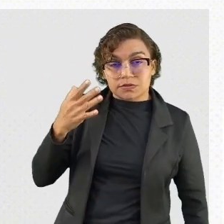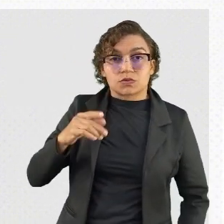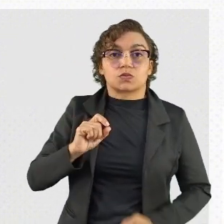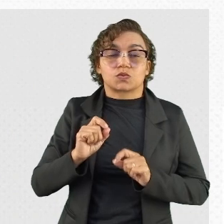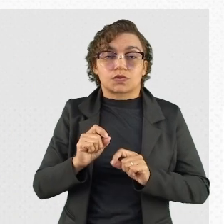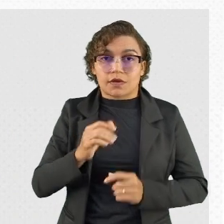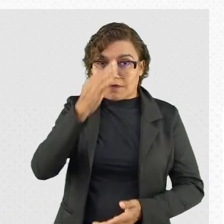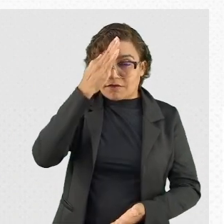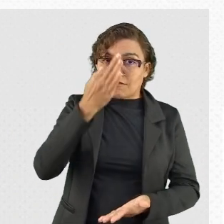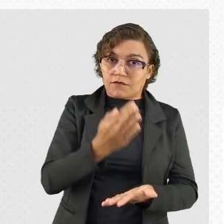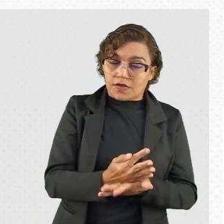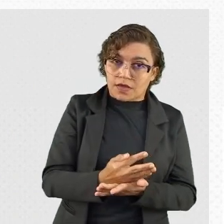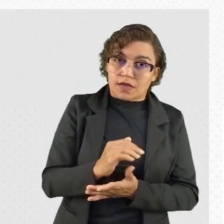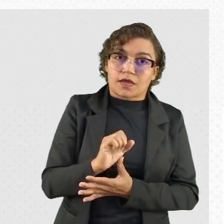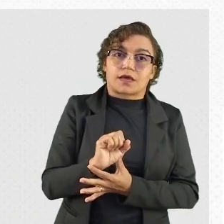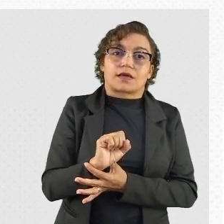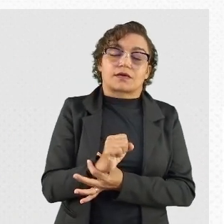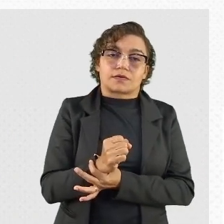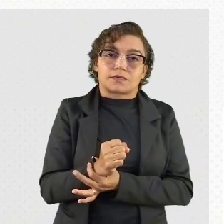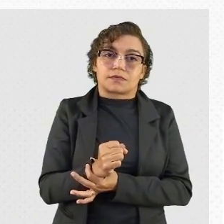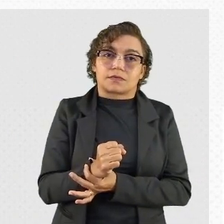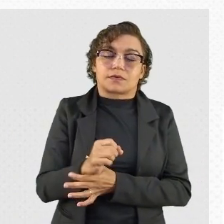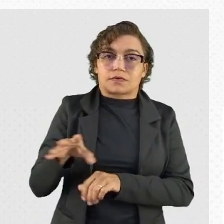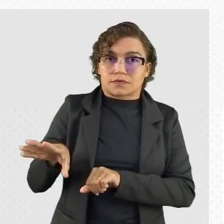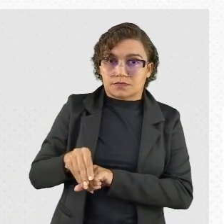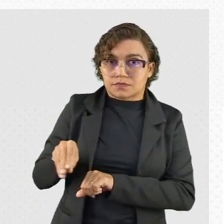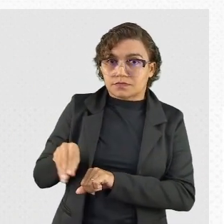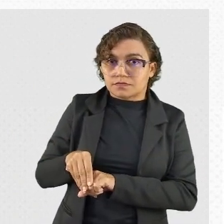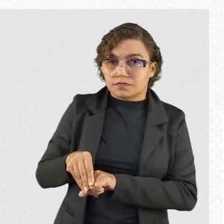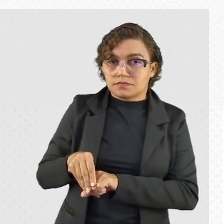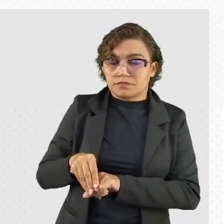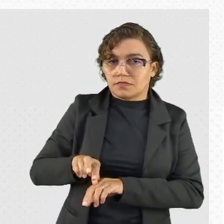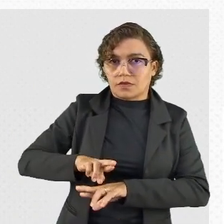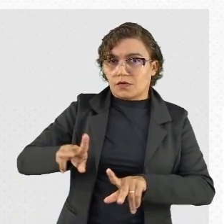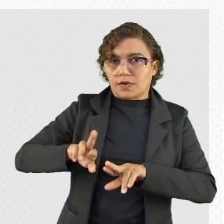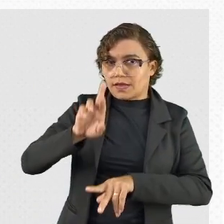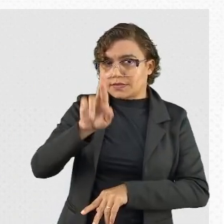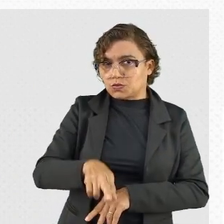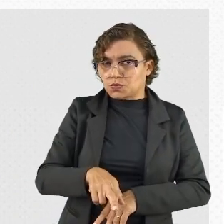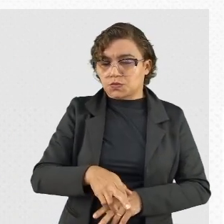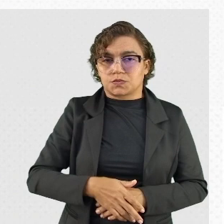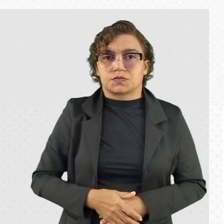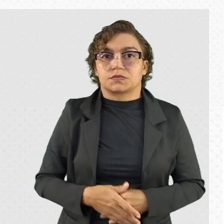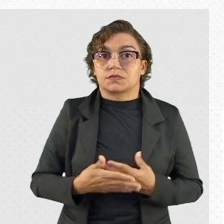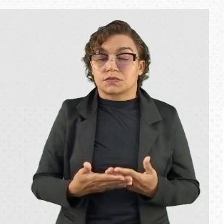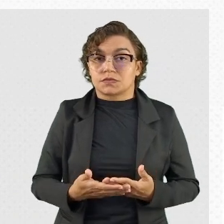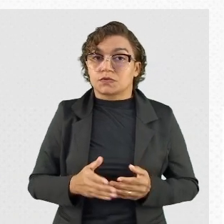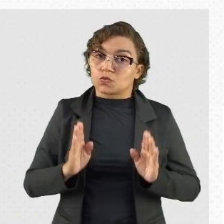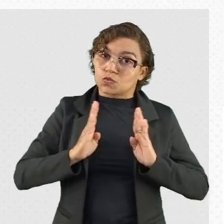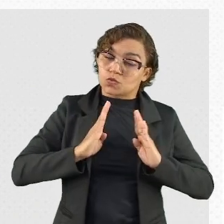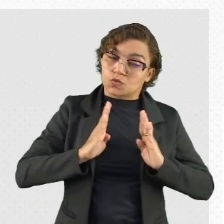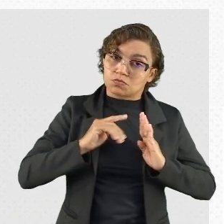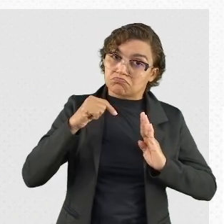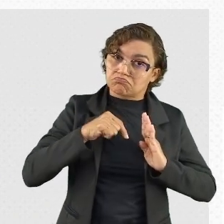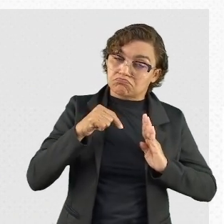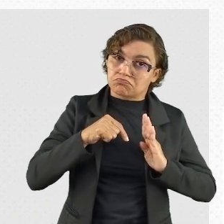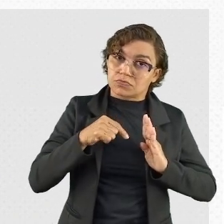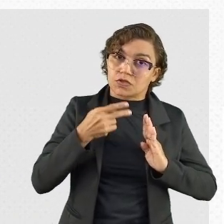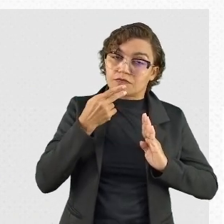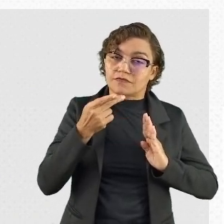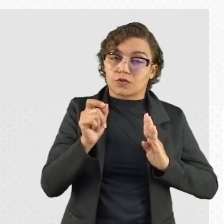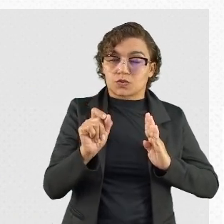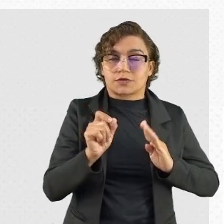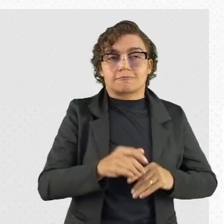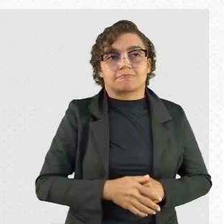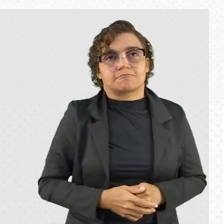que a fé garante a razão, o conhecimento, e não a razão. E com São Tomás de Aquino, ele faz o seguinte: bom,